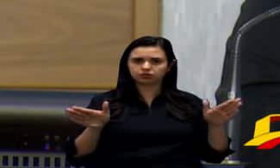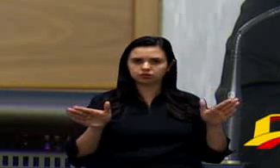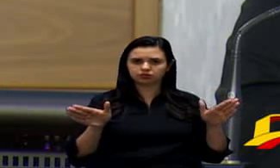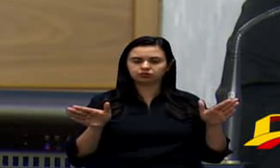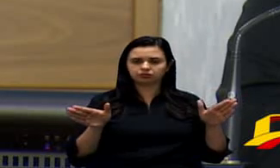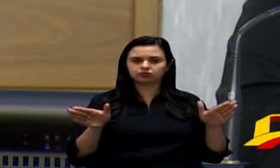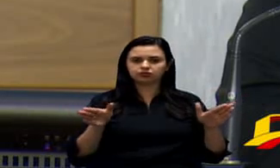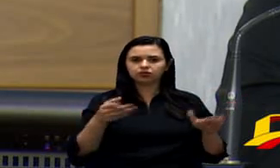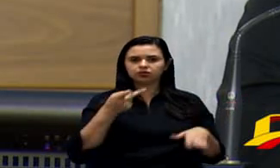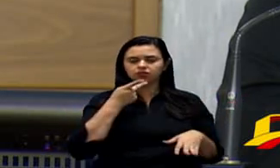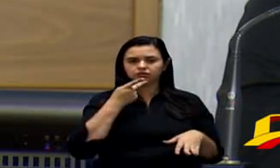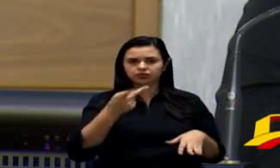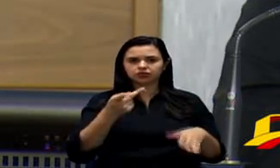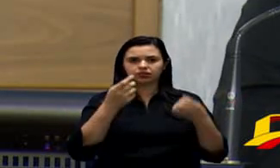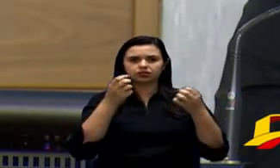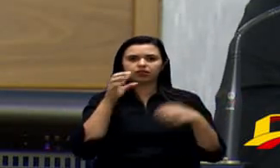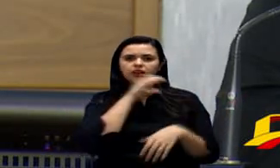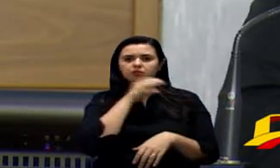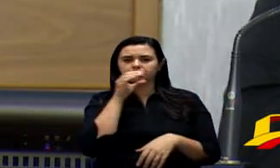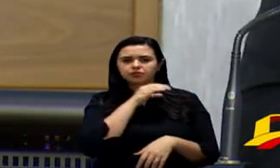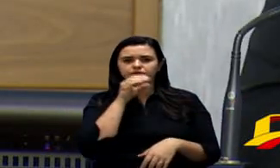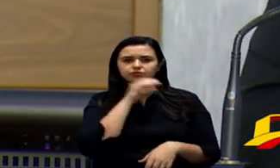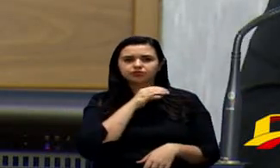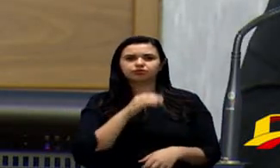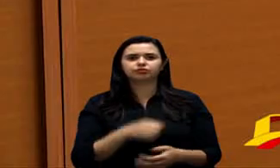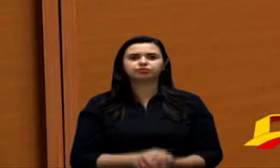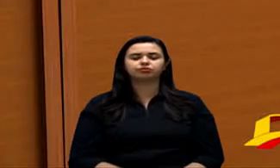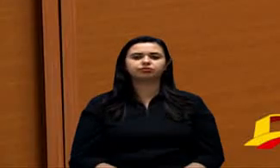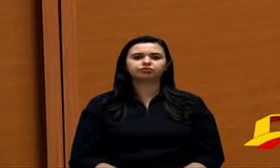e fazer a sua rápida explanação.